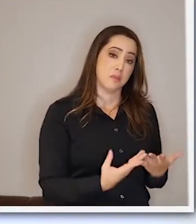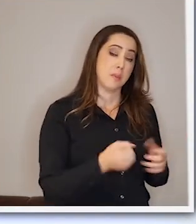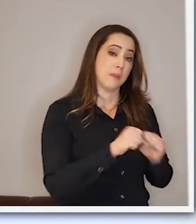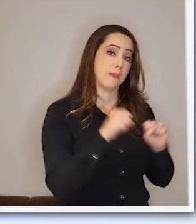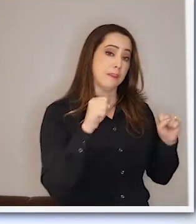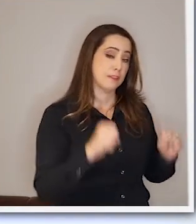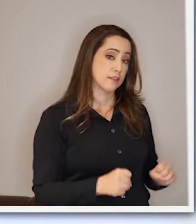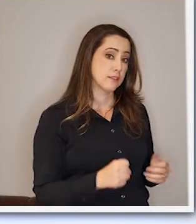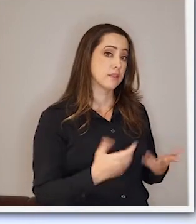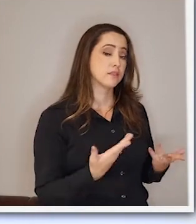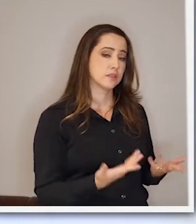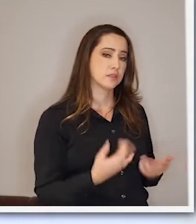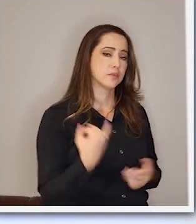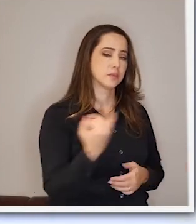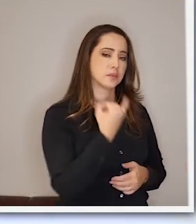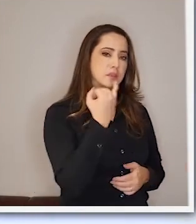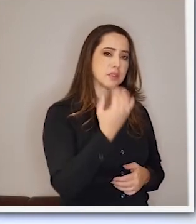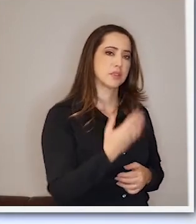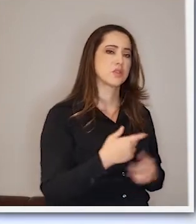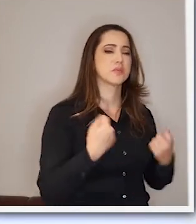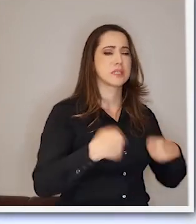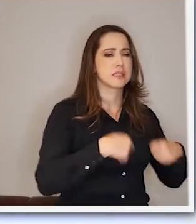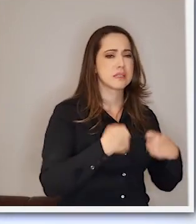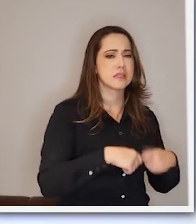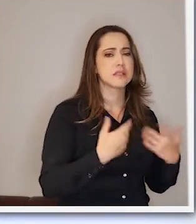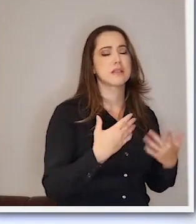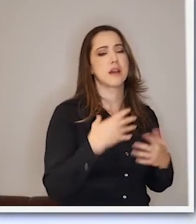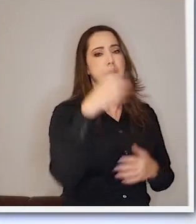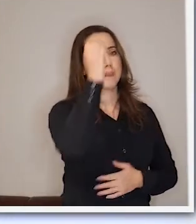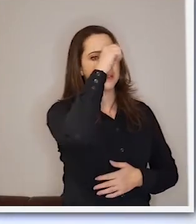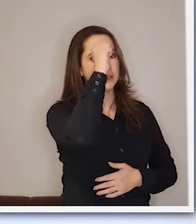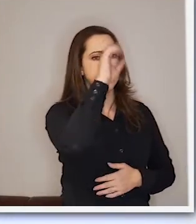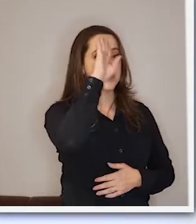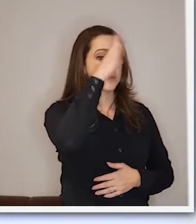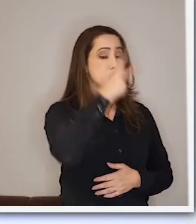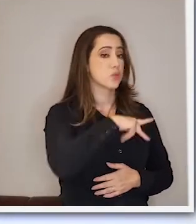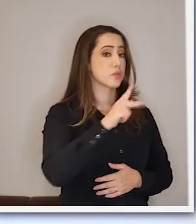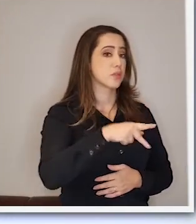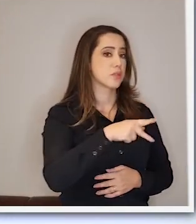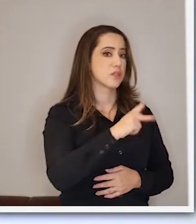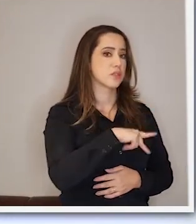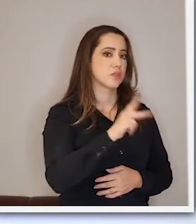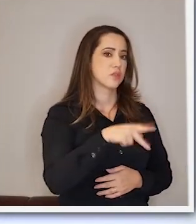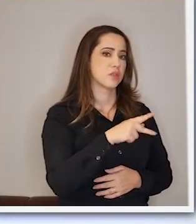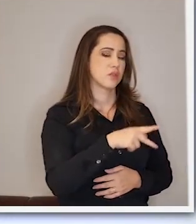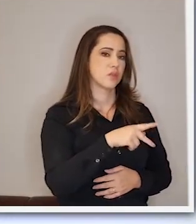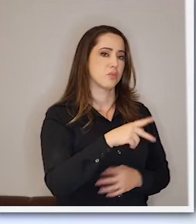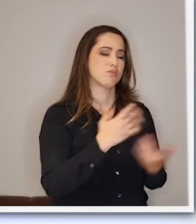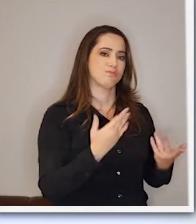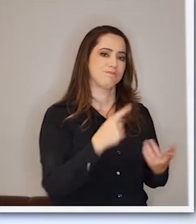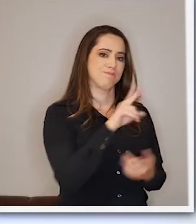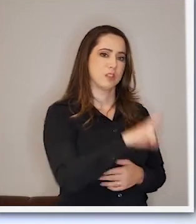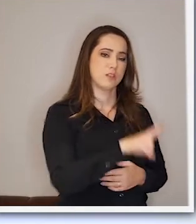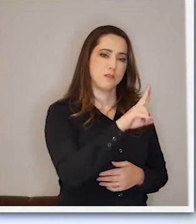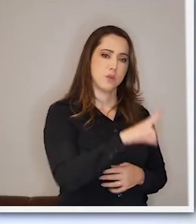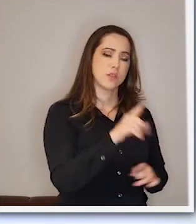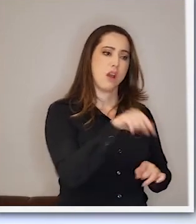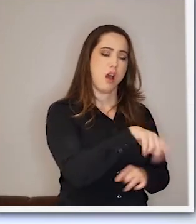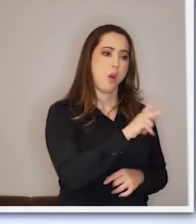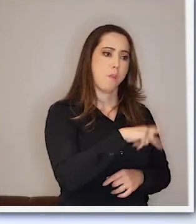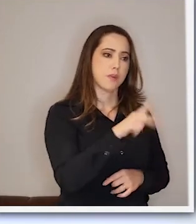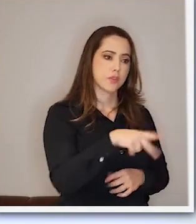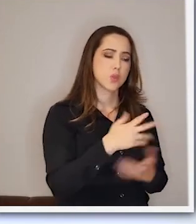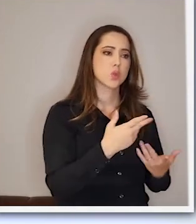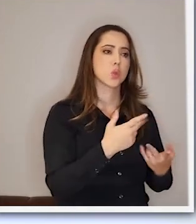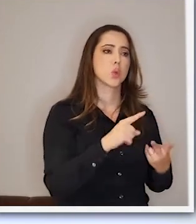gente acaba o sistema jogando isso somente para o professor. O professor precisa aprender Libras. Mas espera aí,